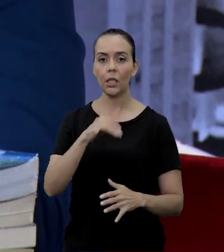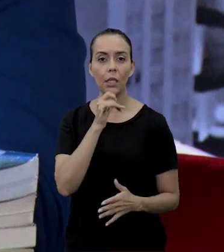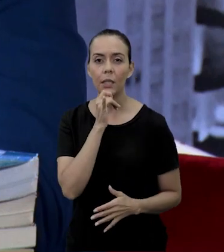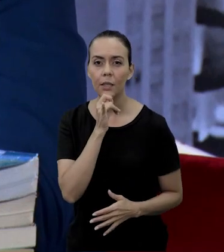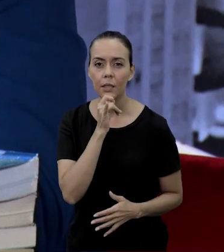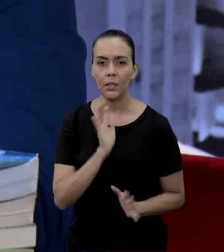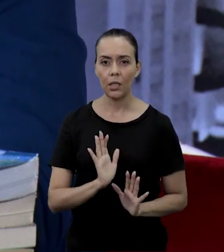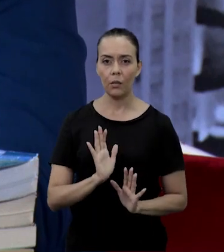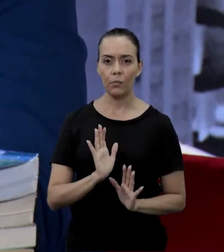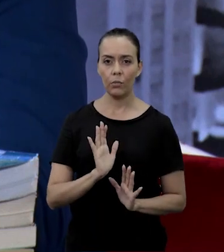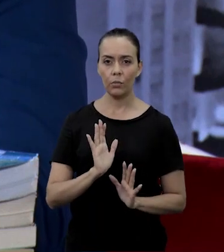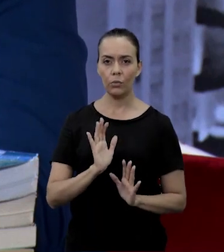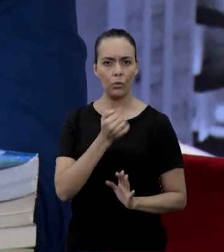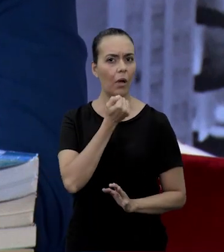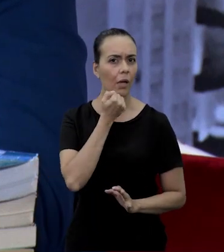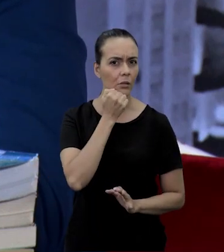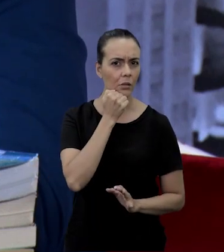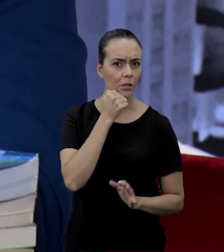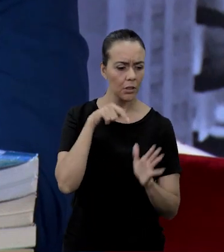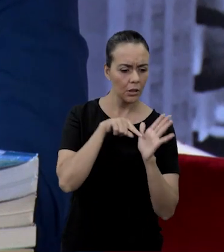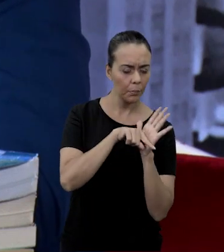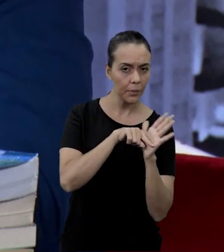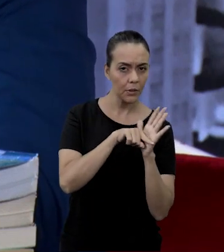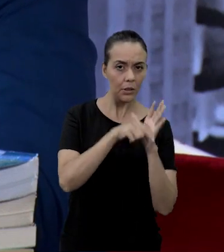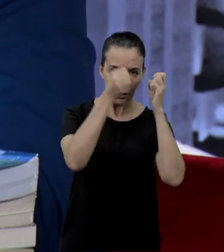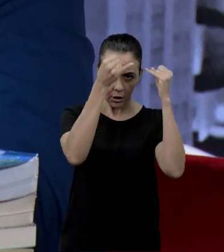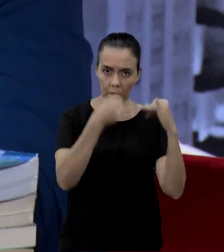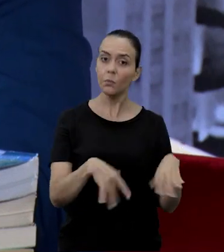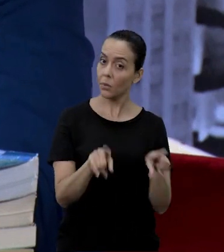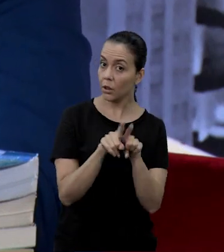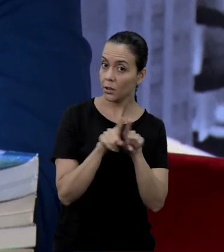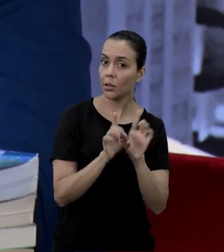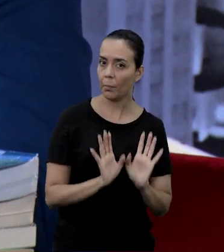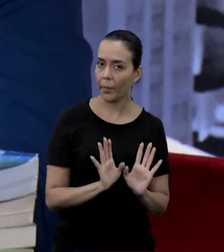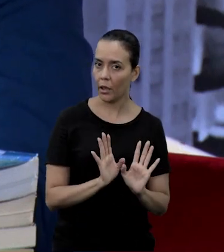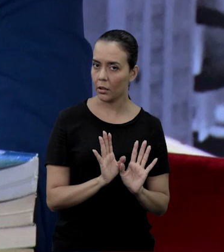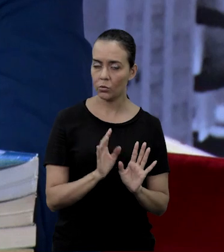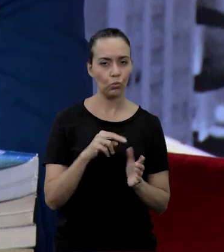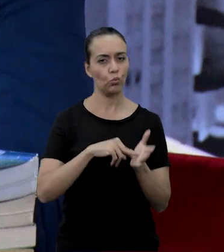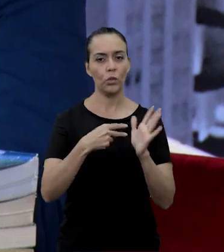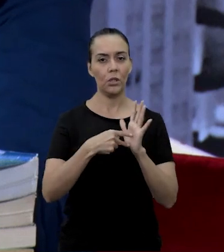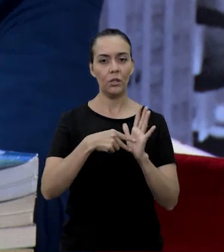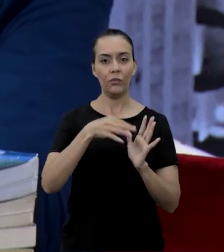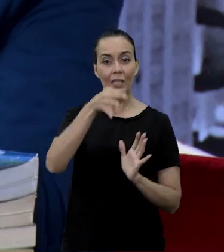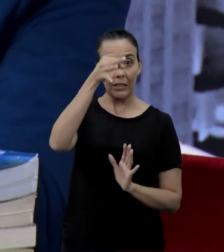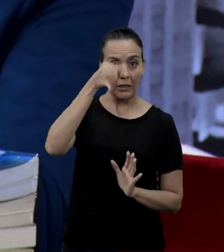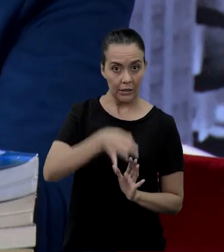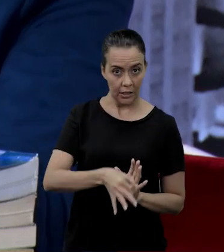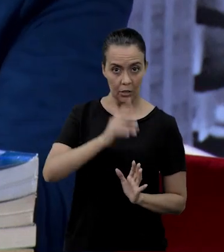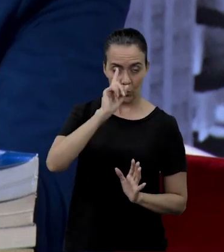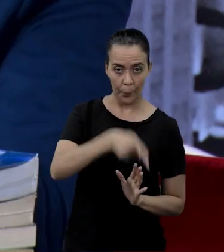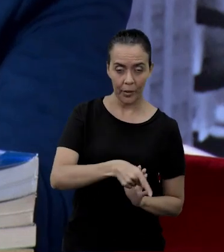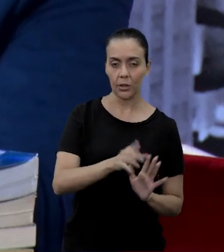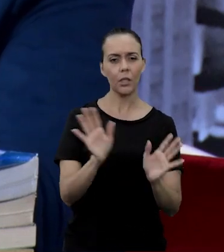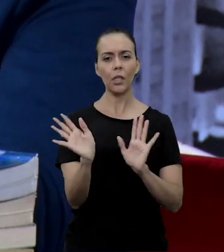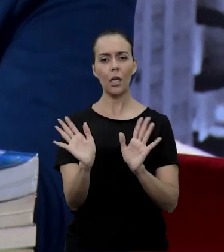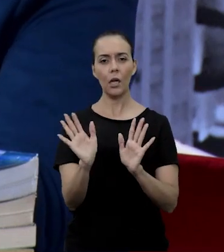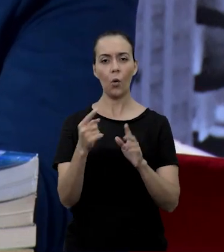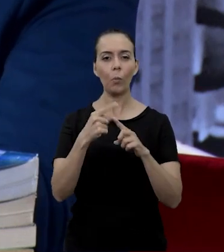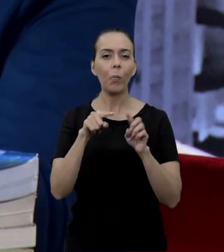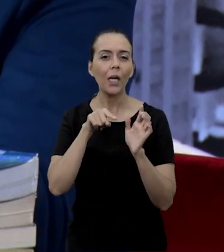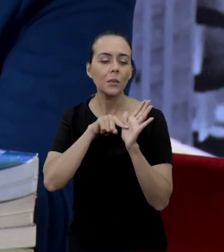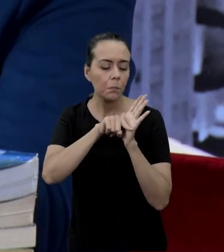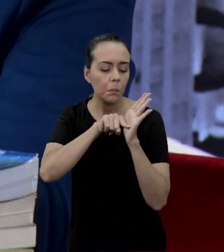mesmo que caiba à ciência fazer isso, e ele não está dizendo que simplesmente é o que a ciência faz, ele se compromete com a ideia de que a ciência é quem chega